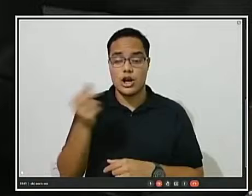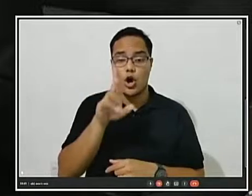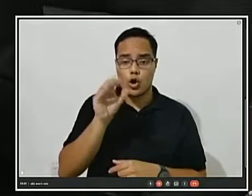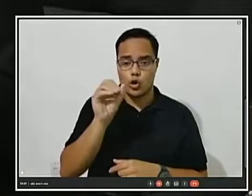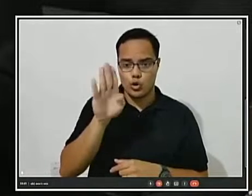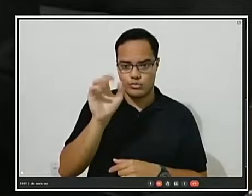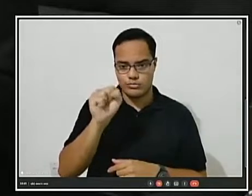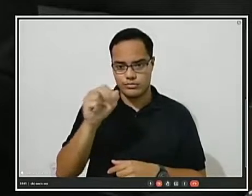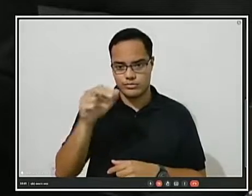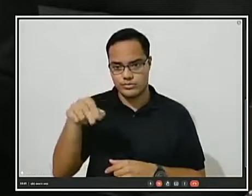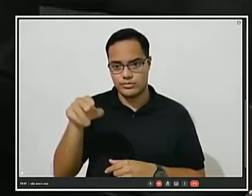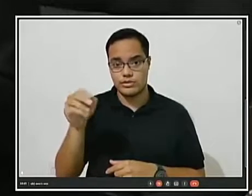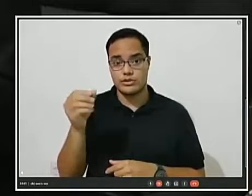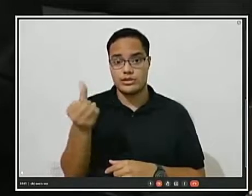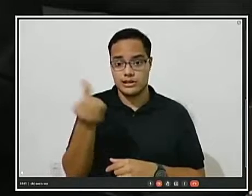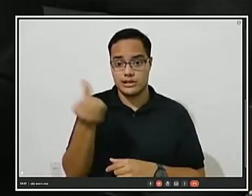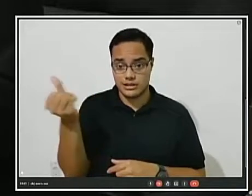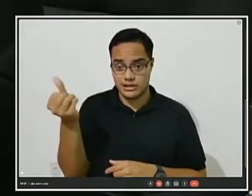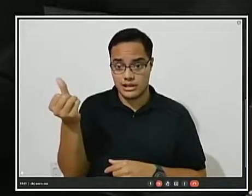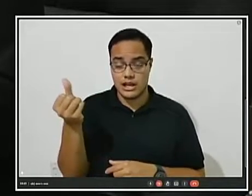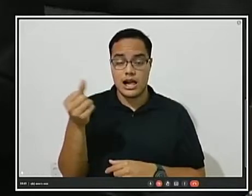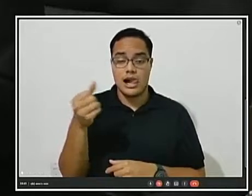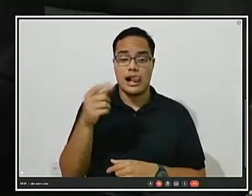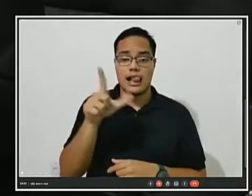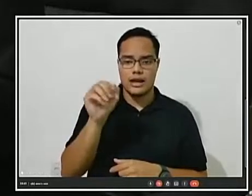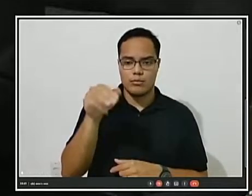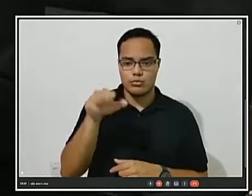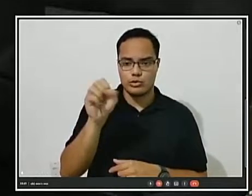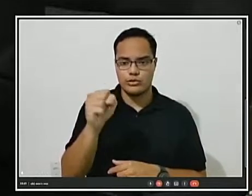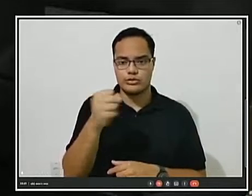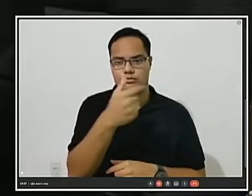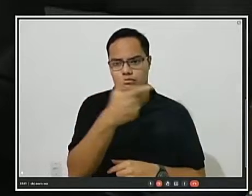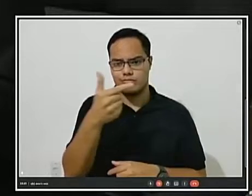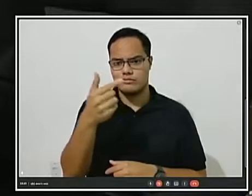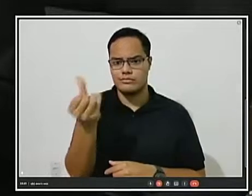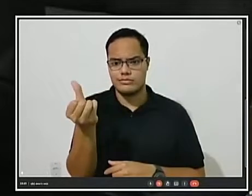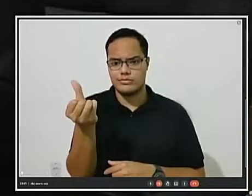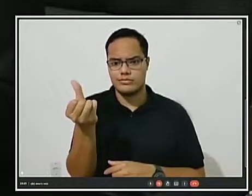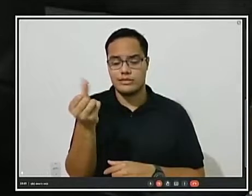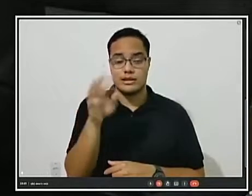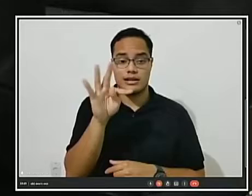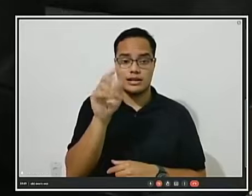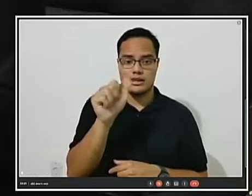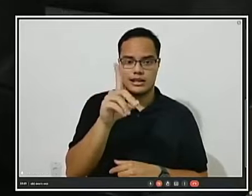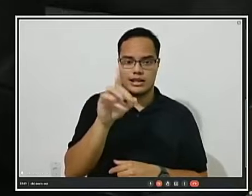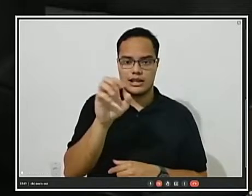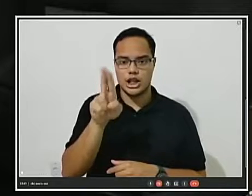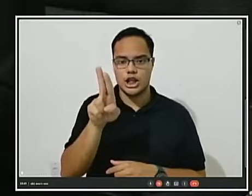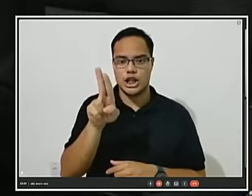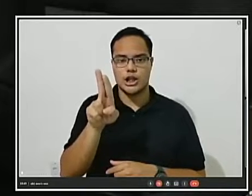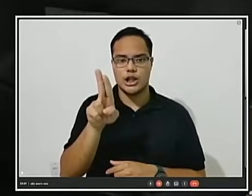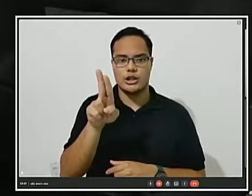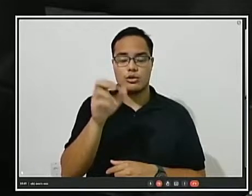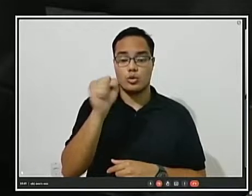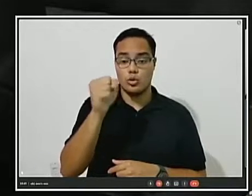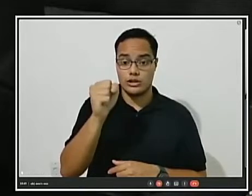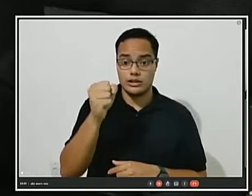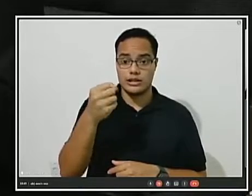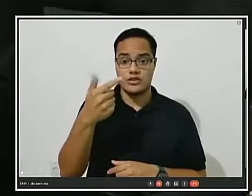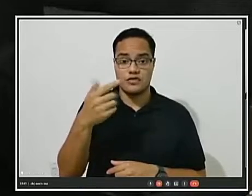dor Lemos 227 votos e Tadeu Veneri 834 altos